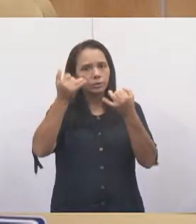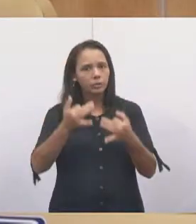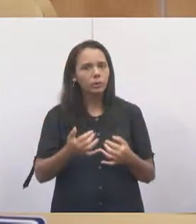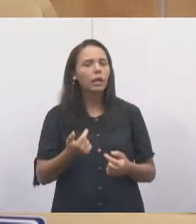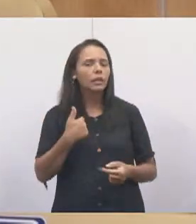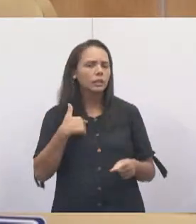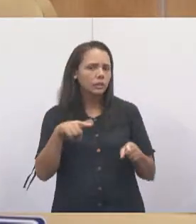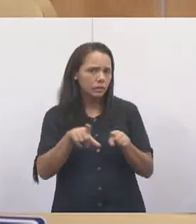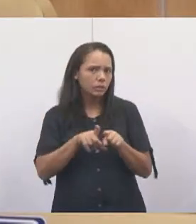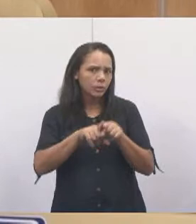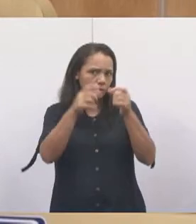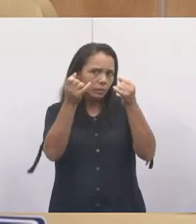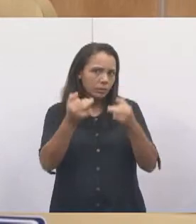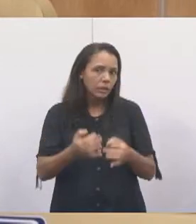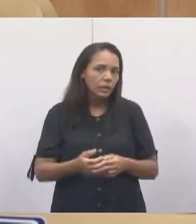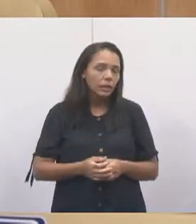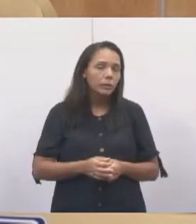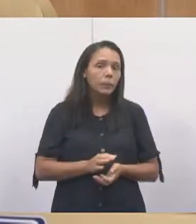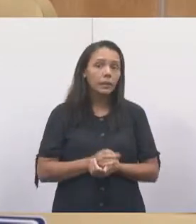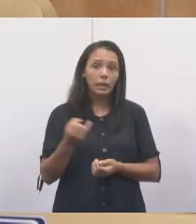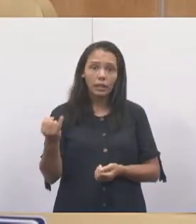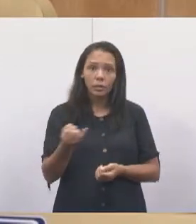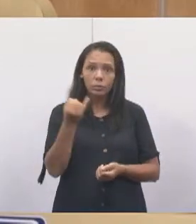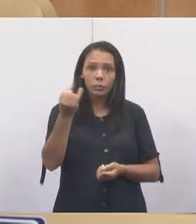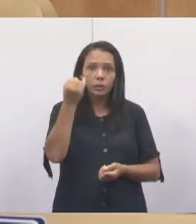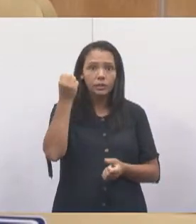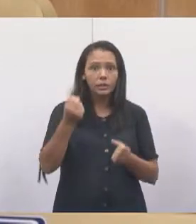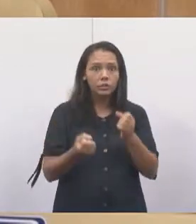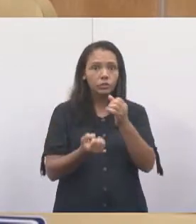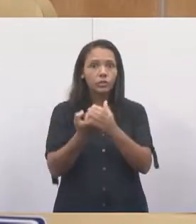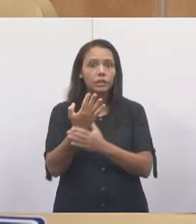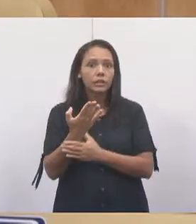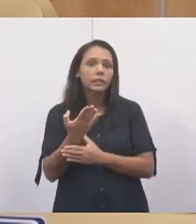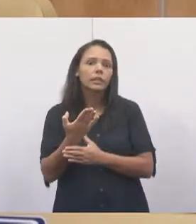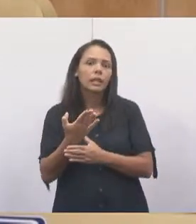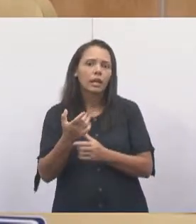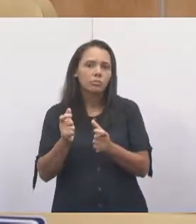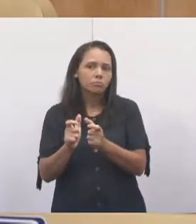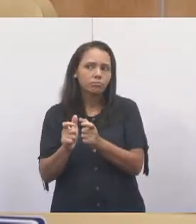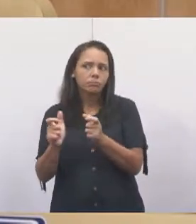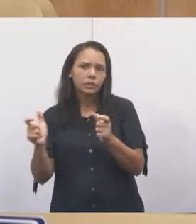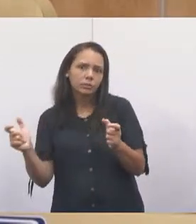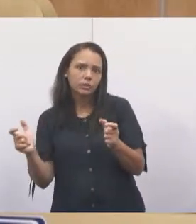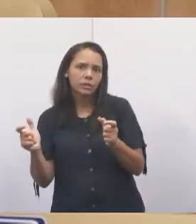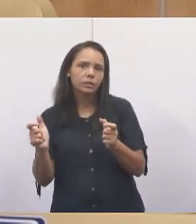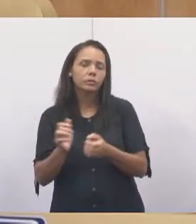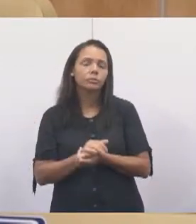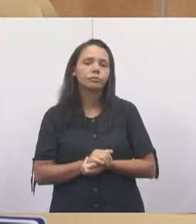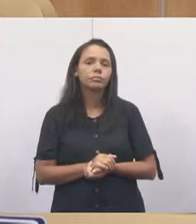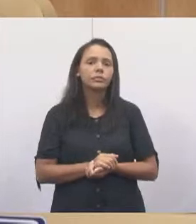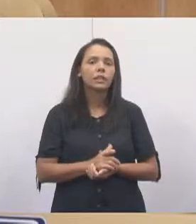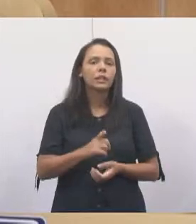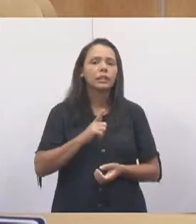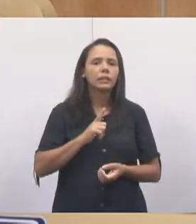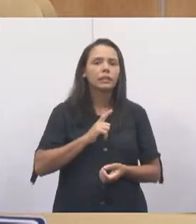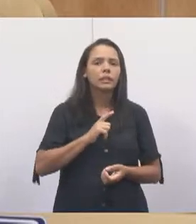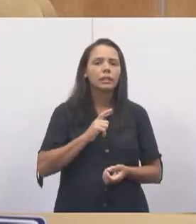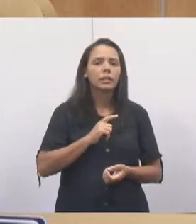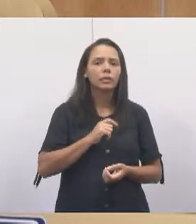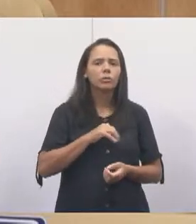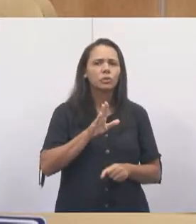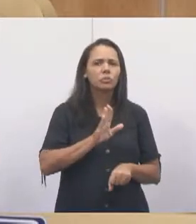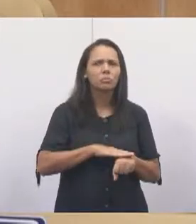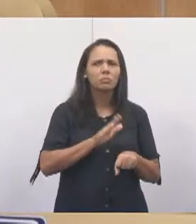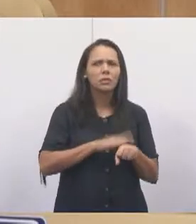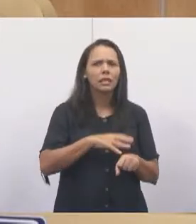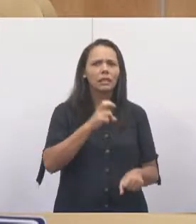O pastor trouxe um número interessantíssimo, mas é de 2021. Já temos mais de